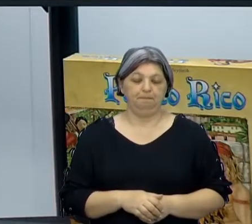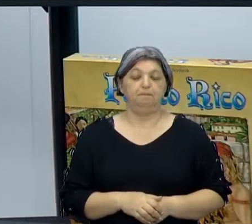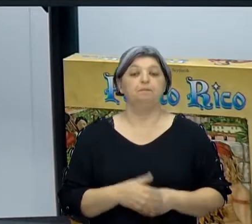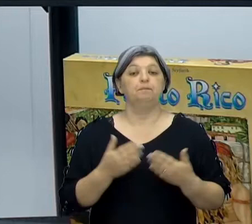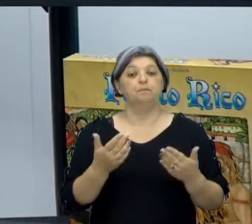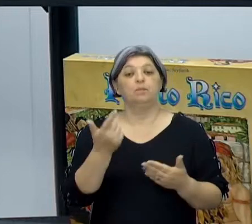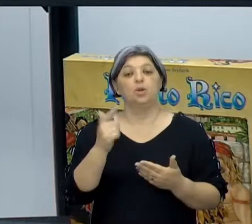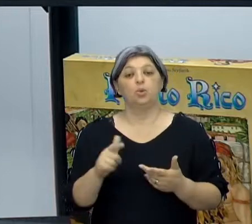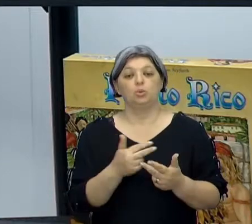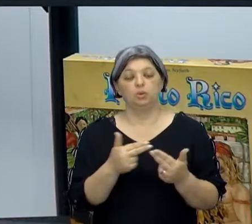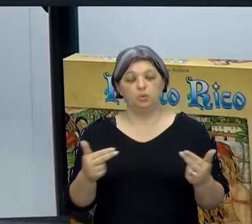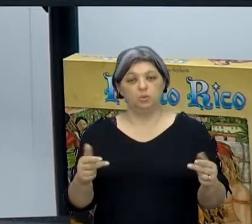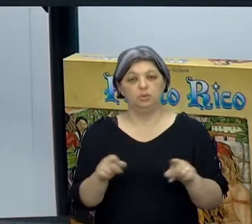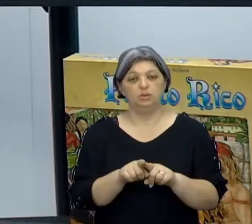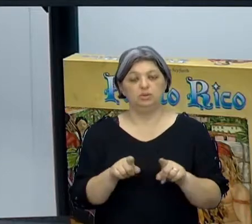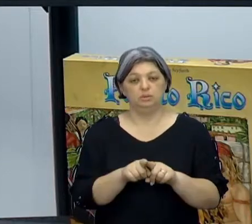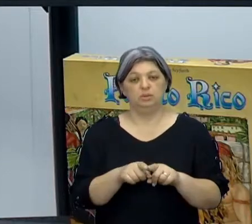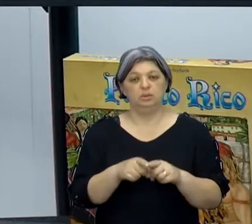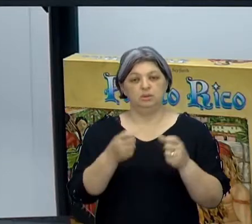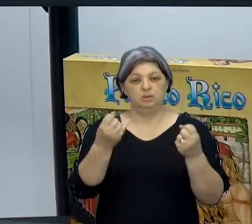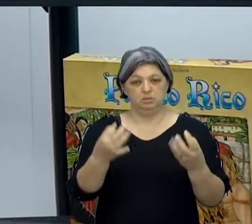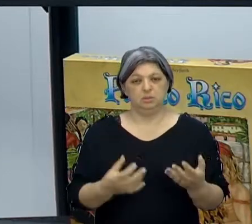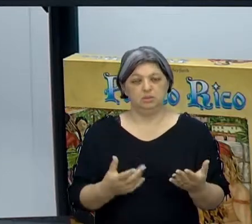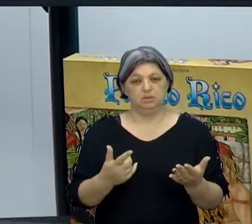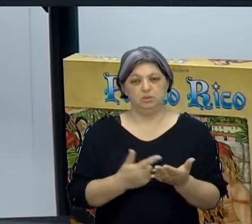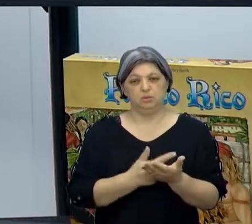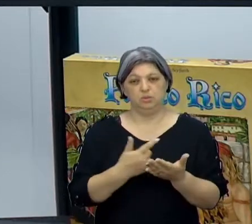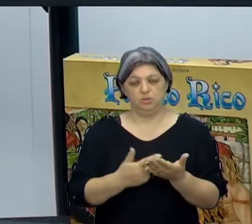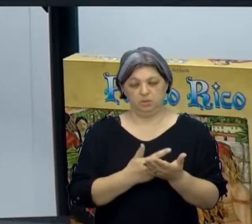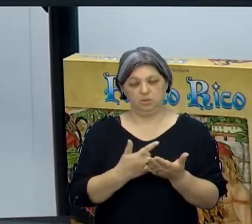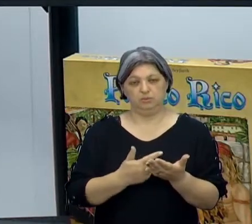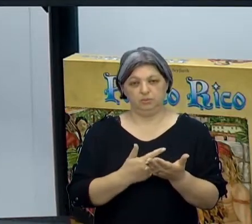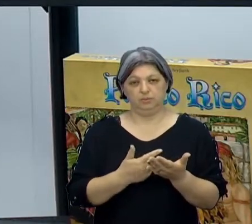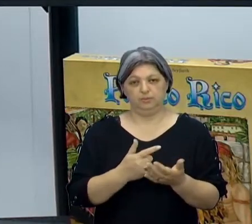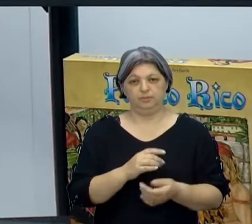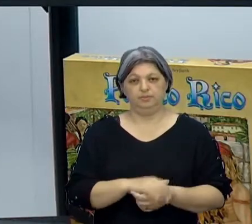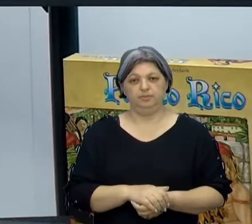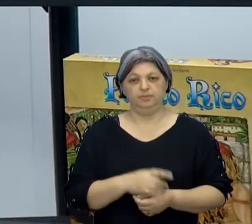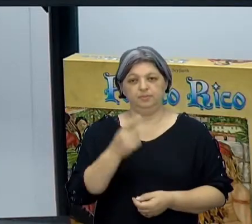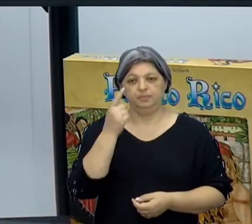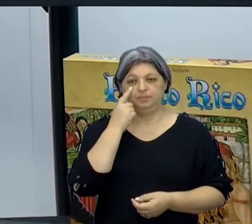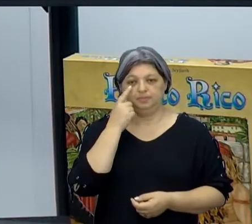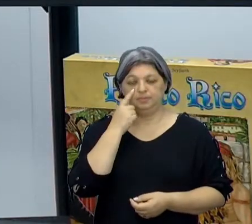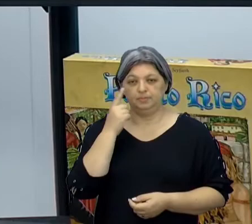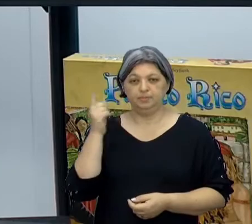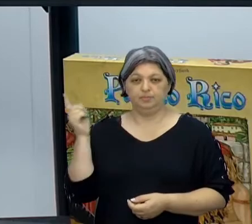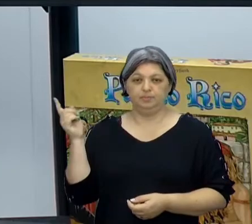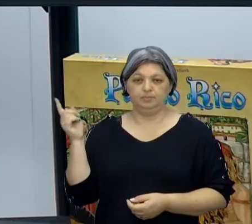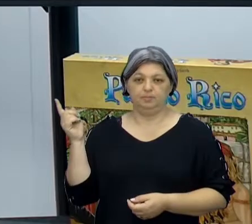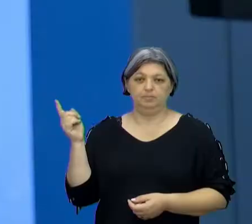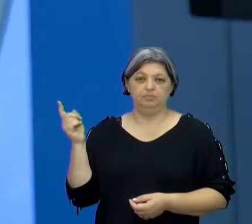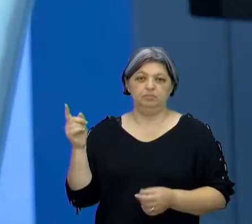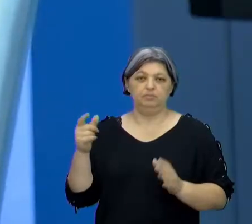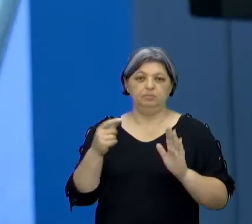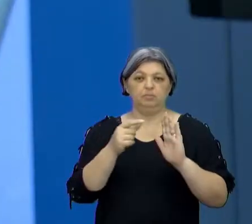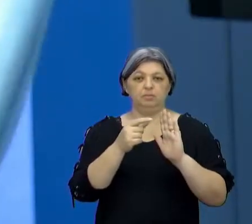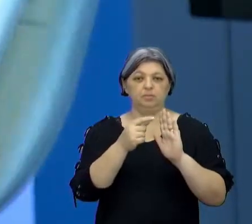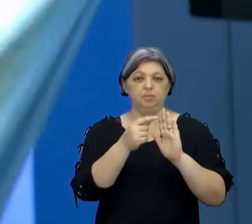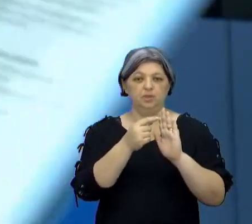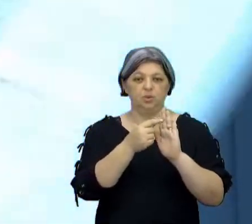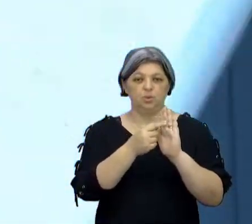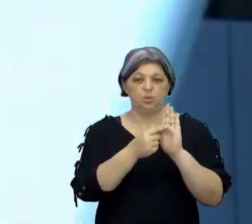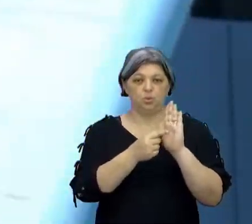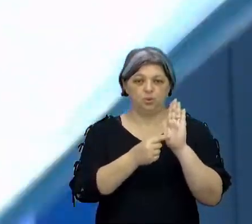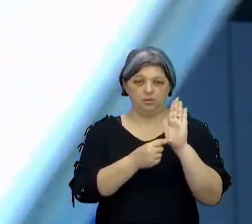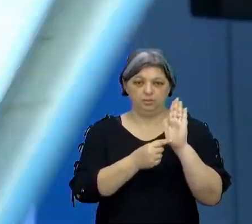Outro elemento do manual do Porto Rico que eu gostaria de que vocês vissem é essa coluna aqui. Essa